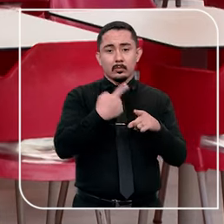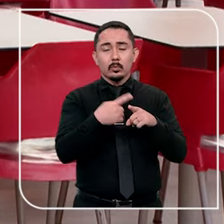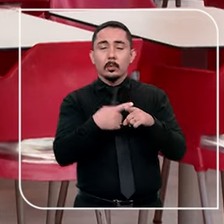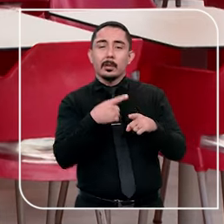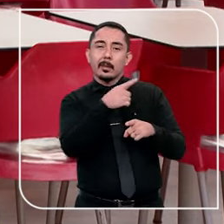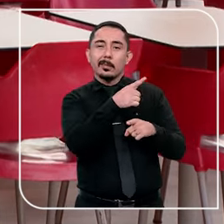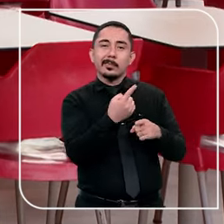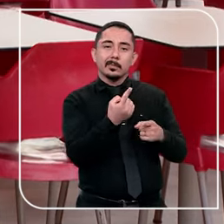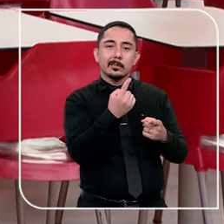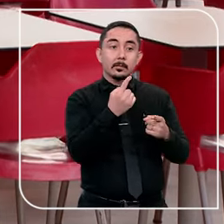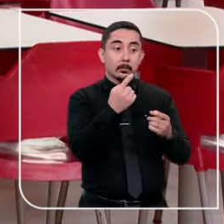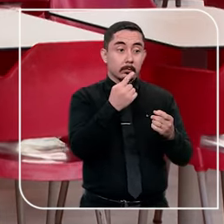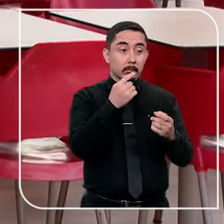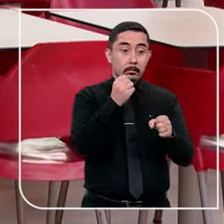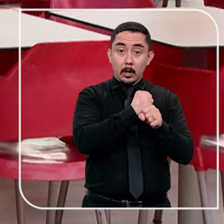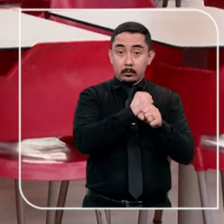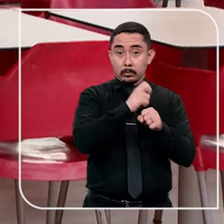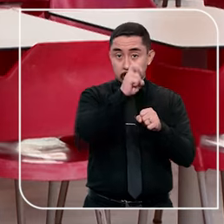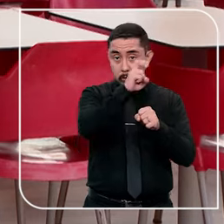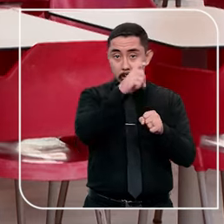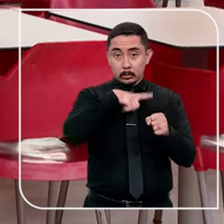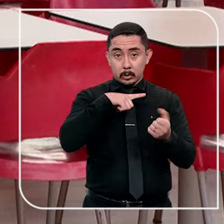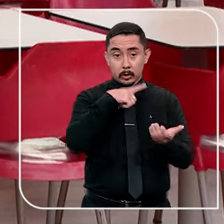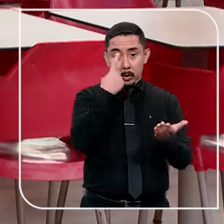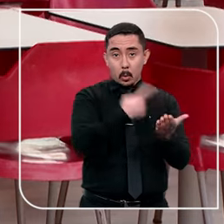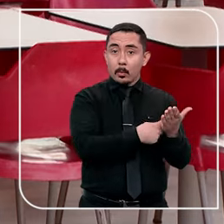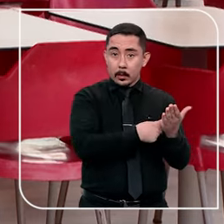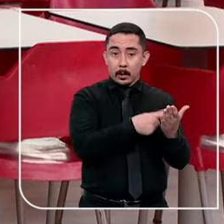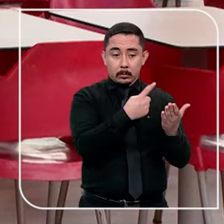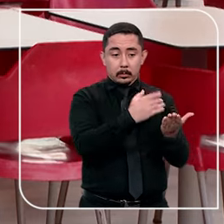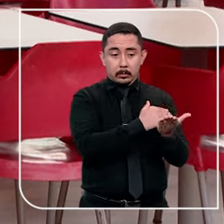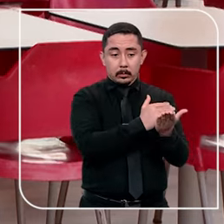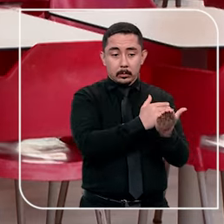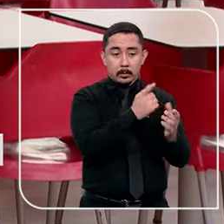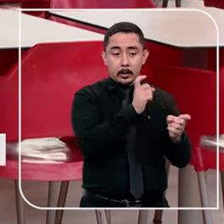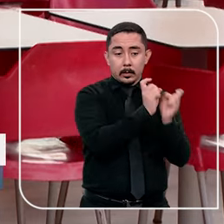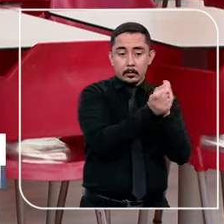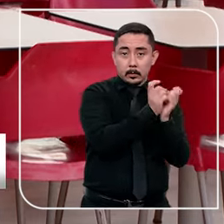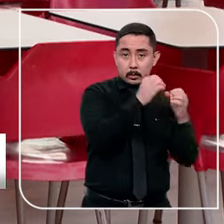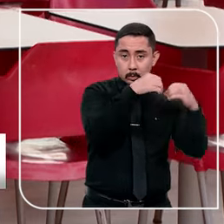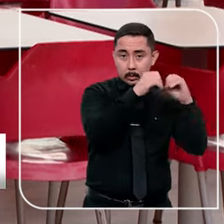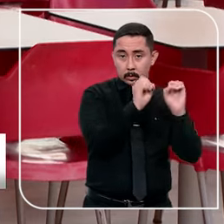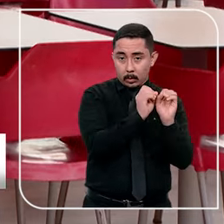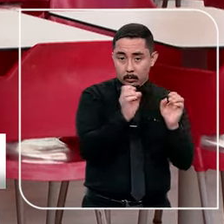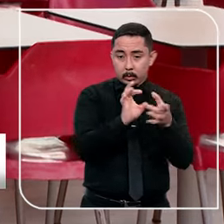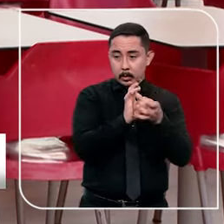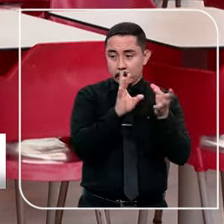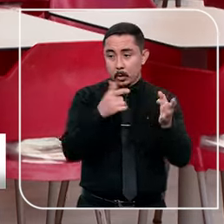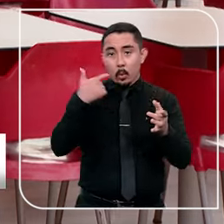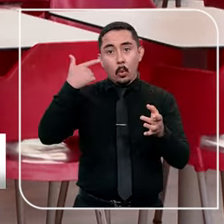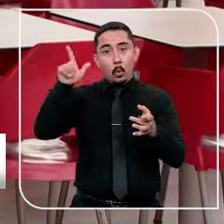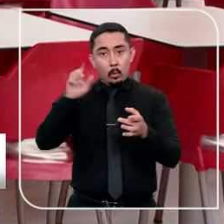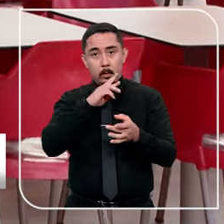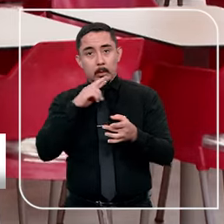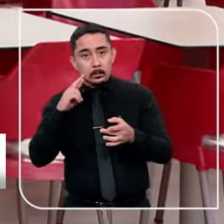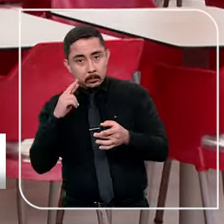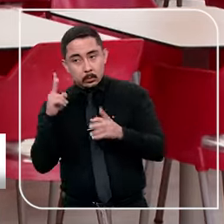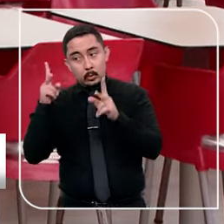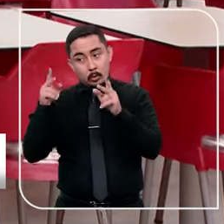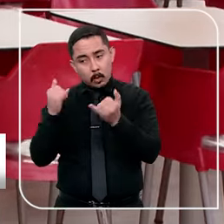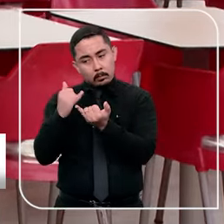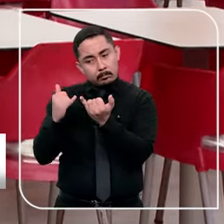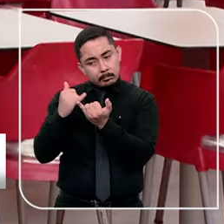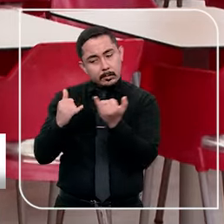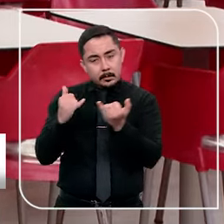japonesa por 5 anos passados 12 anos do fim do acordo inicial a administração do Shopping autorizou a instalação de